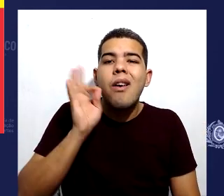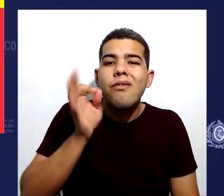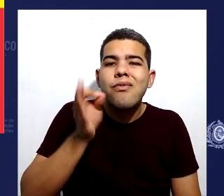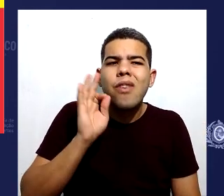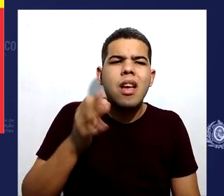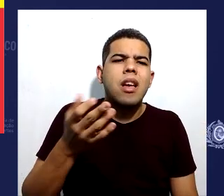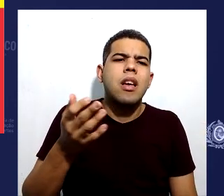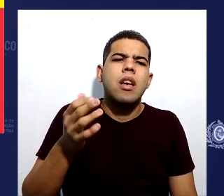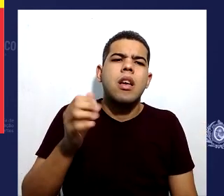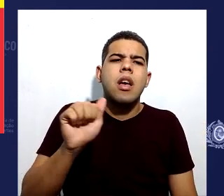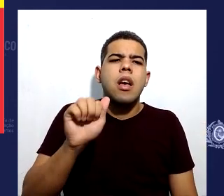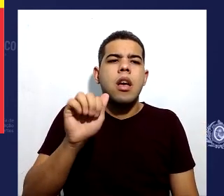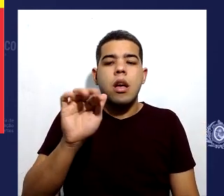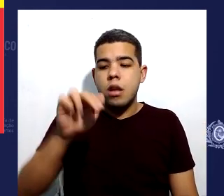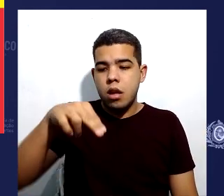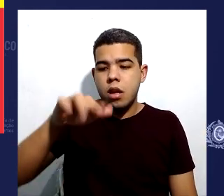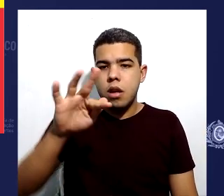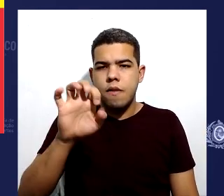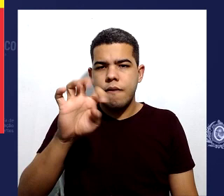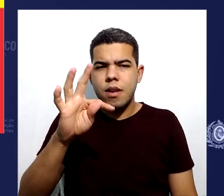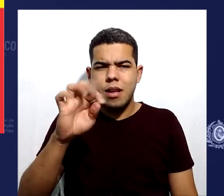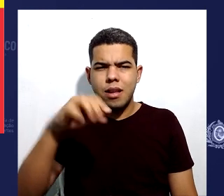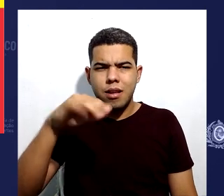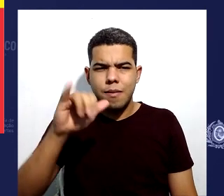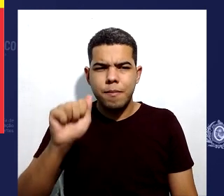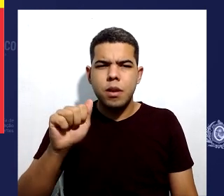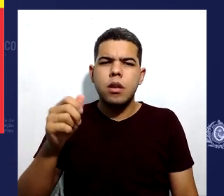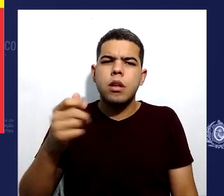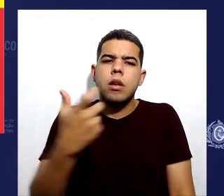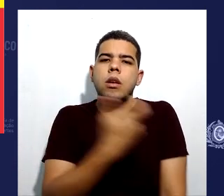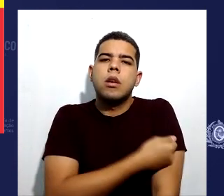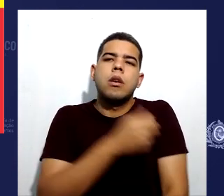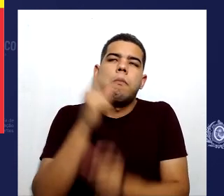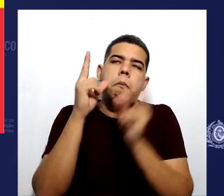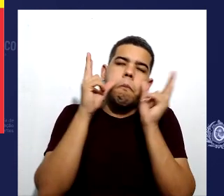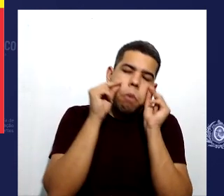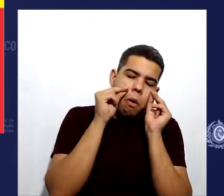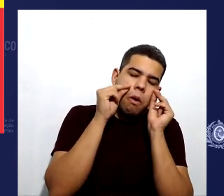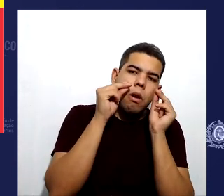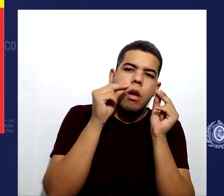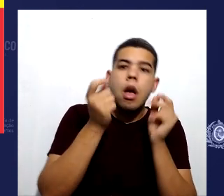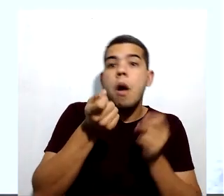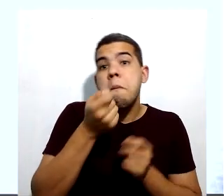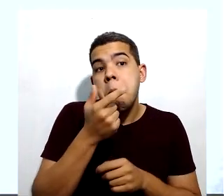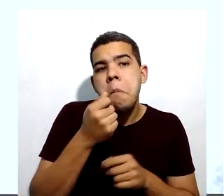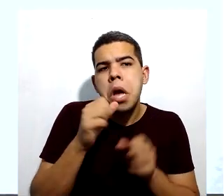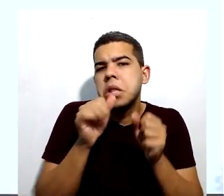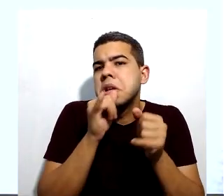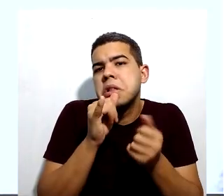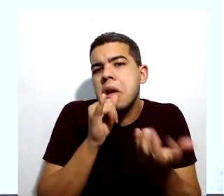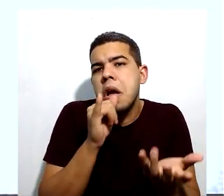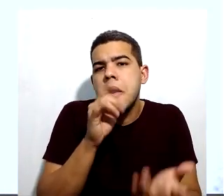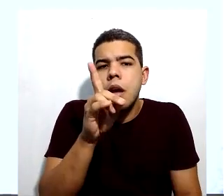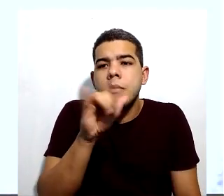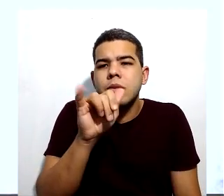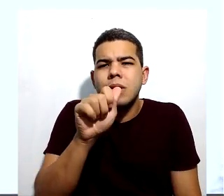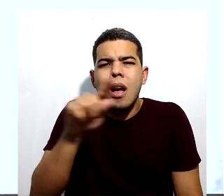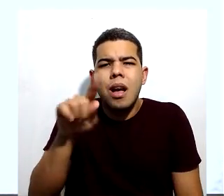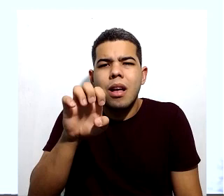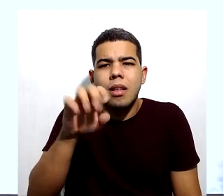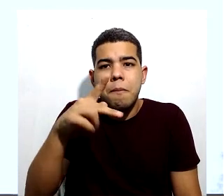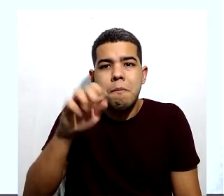sedativos, hipnóticos, medicações, por exemplo, como o diazepam. Tudo isso